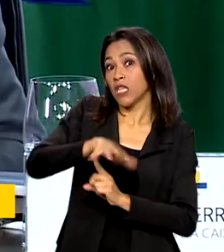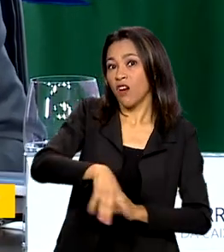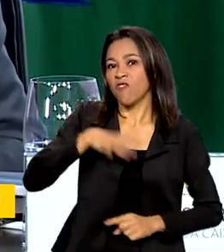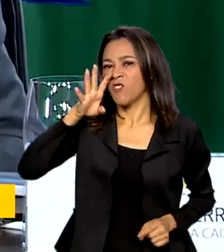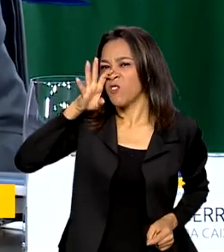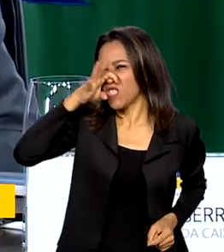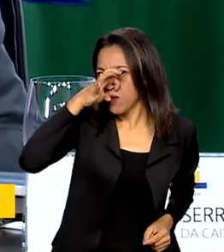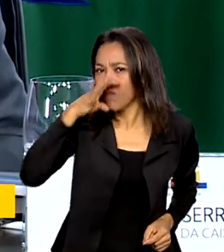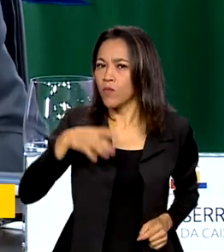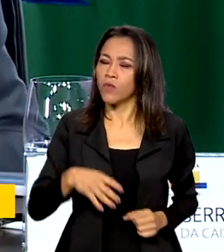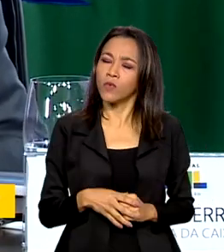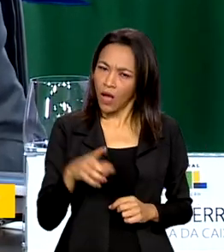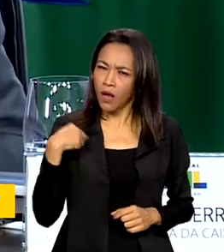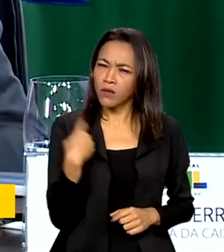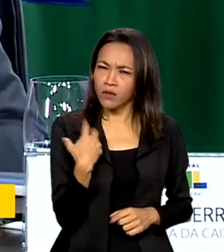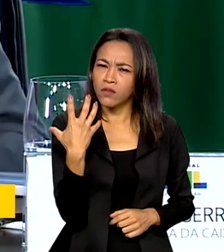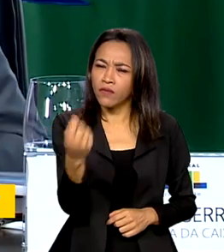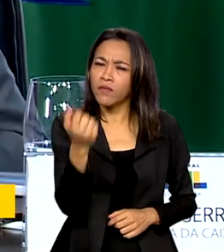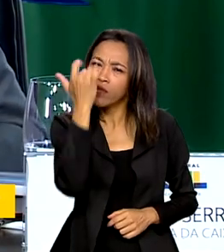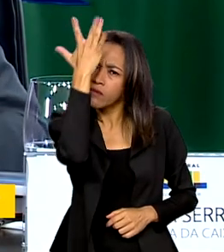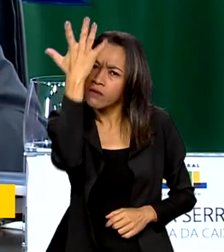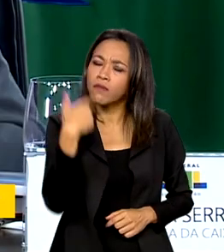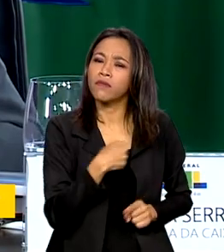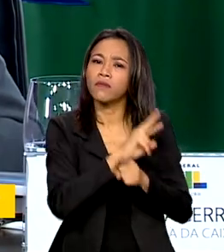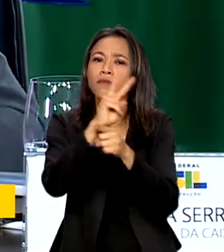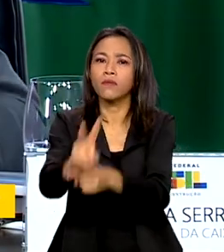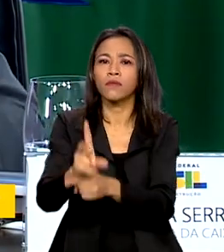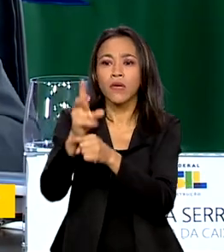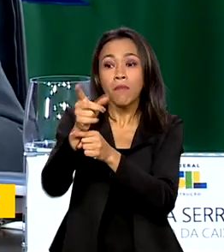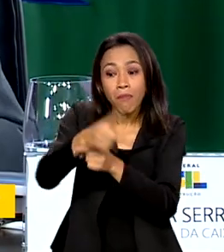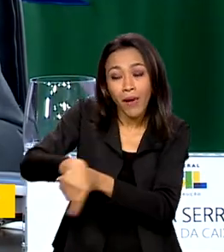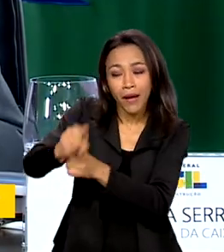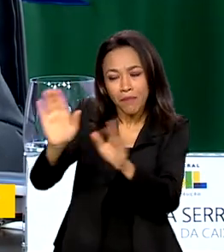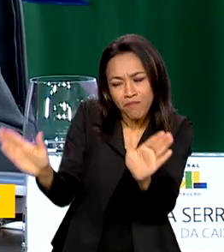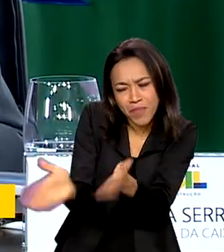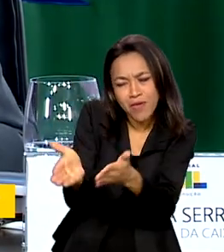teimoso, a gente vai facilitar o crédito para o pequeno, para o médio nesse país.